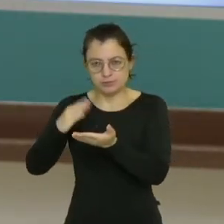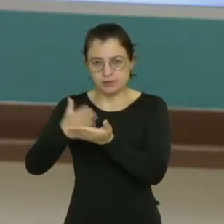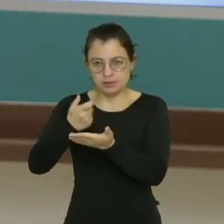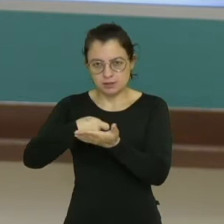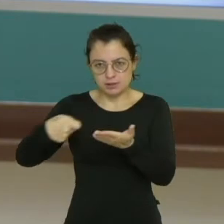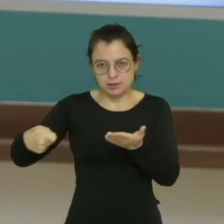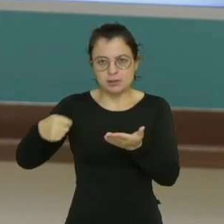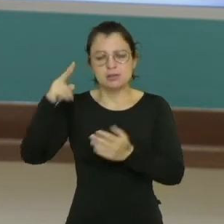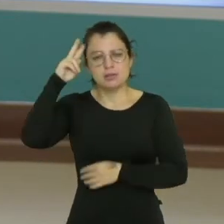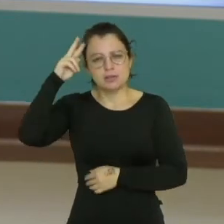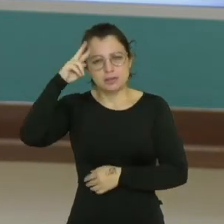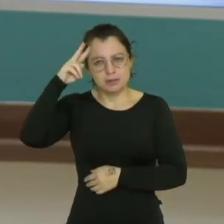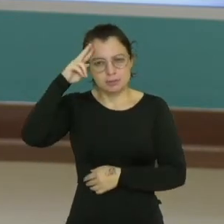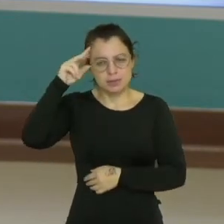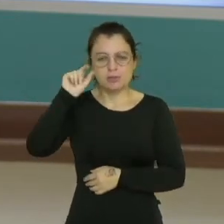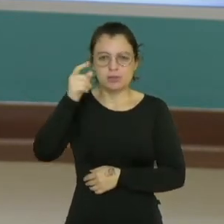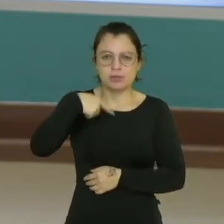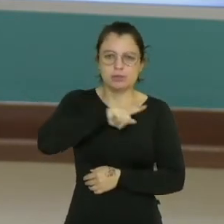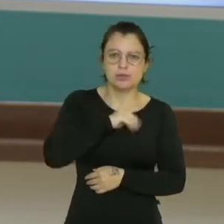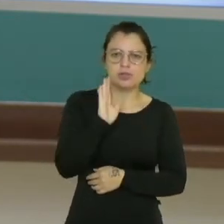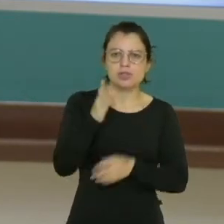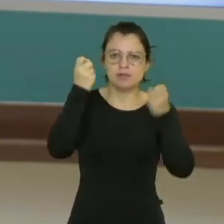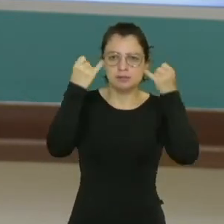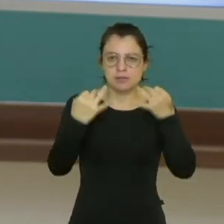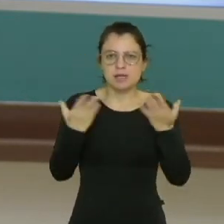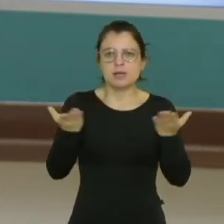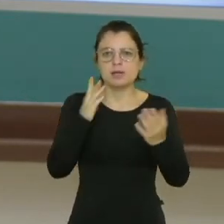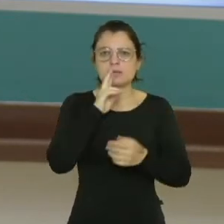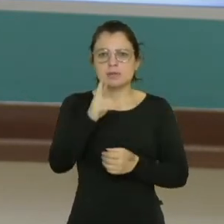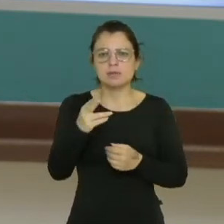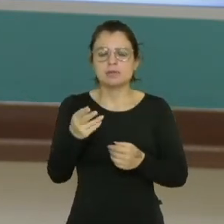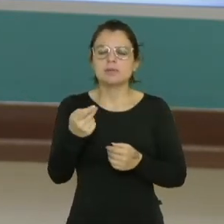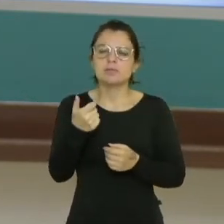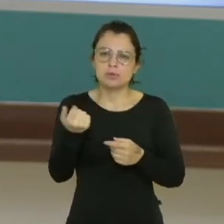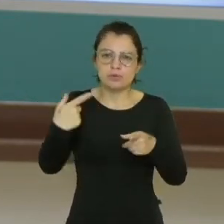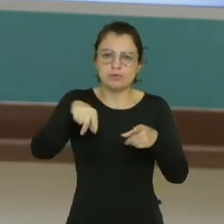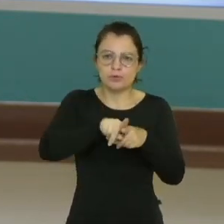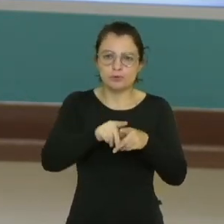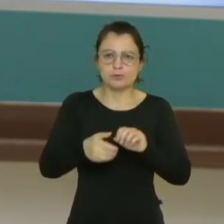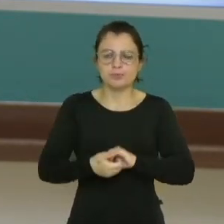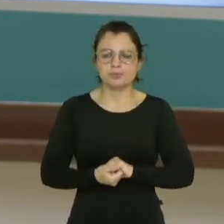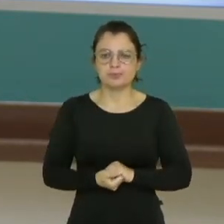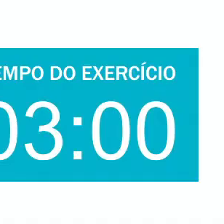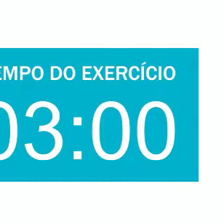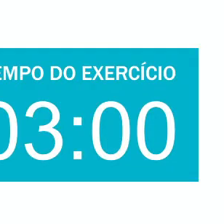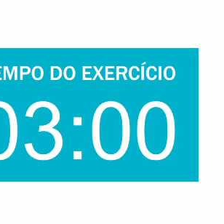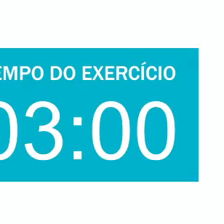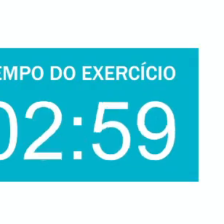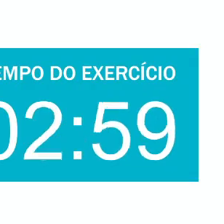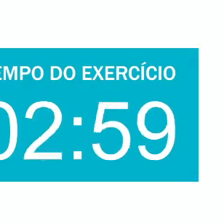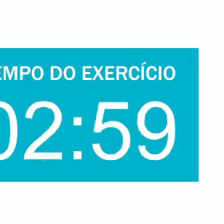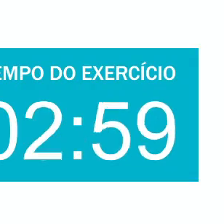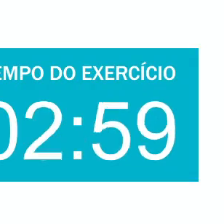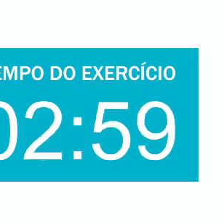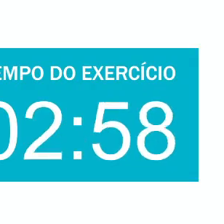vão lembrar, né, segunda série, o que nós falamos aqui, vão responder e nós voltamos com a correção.